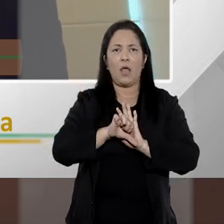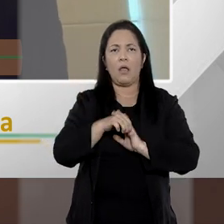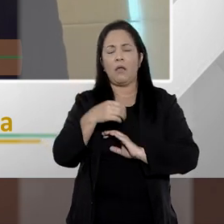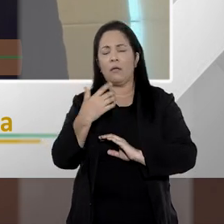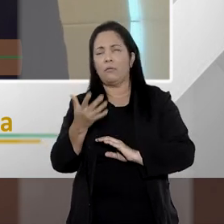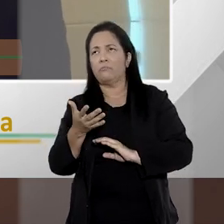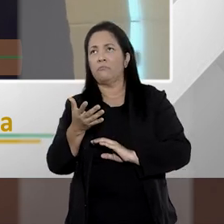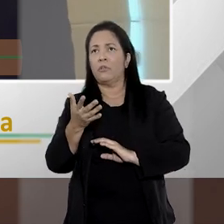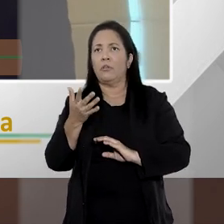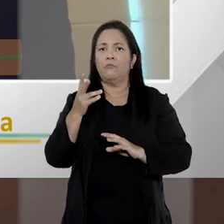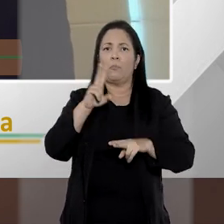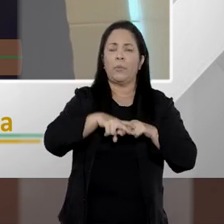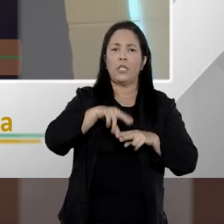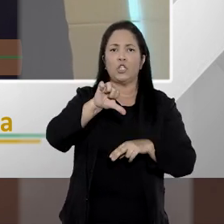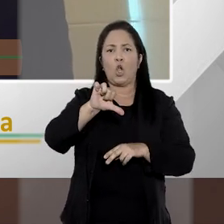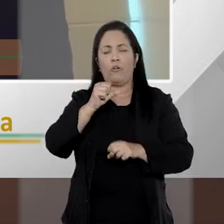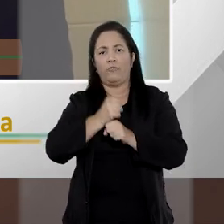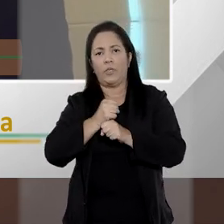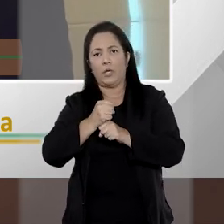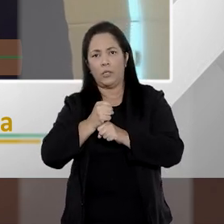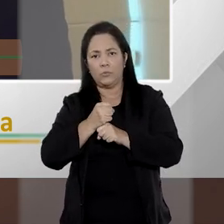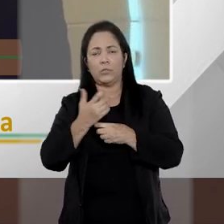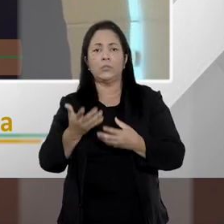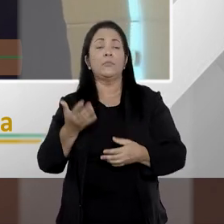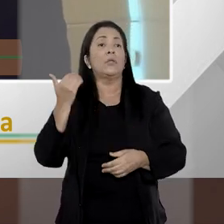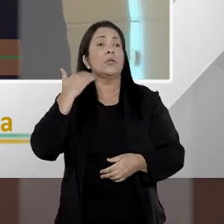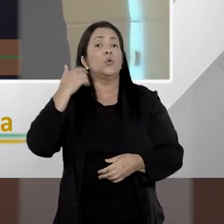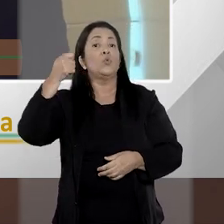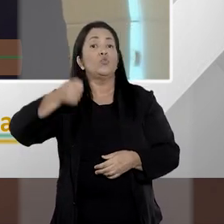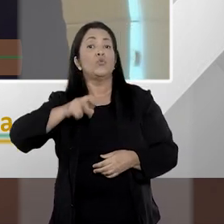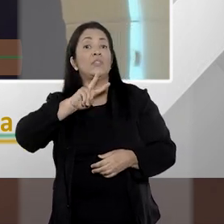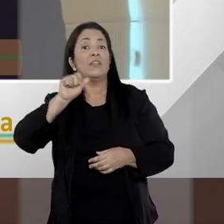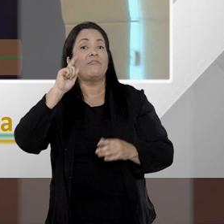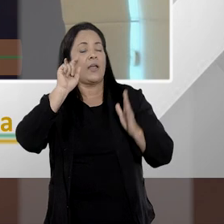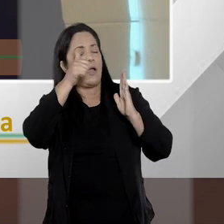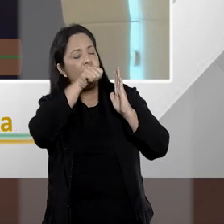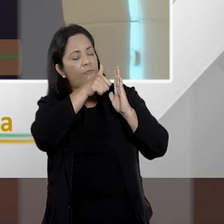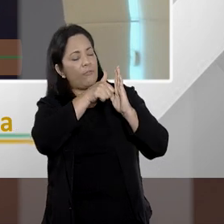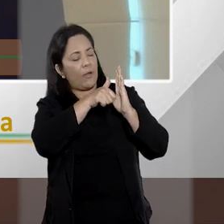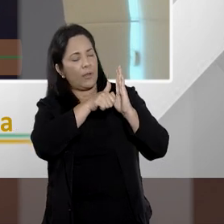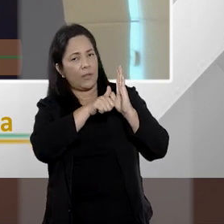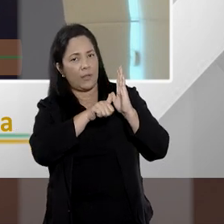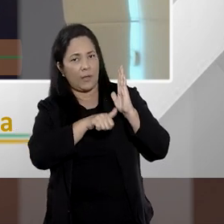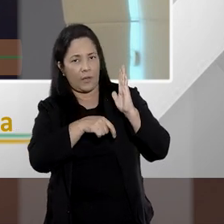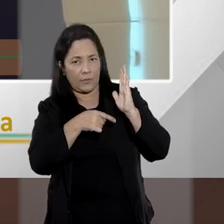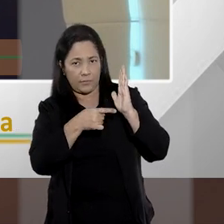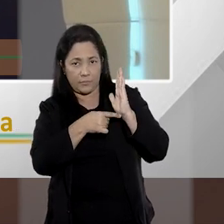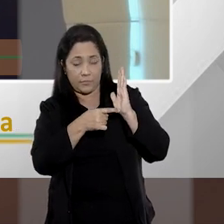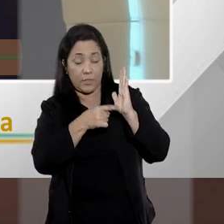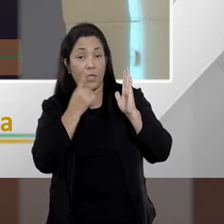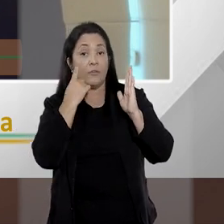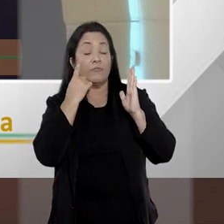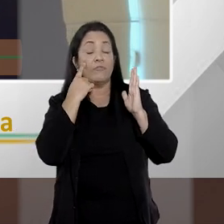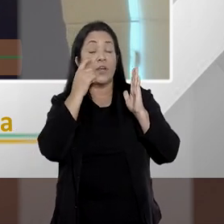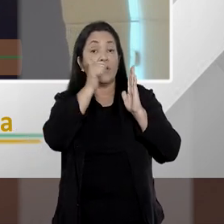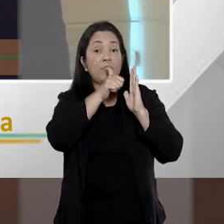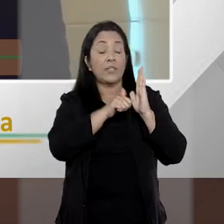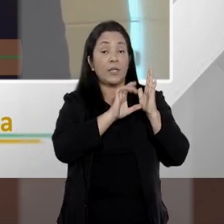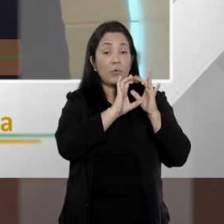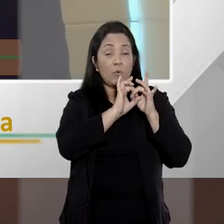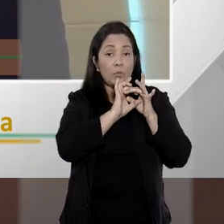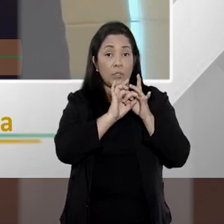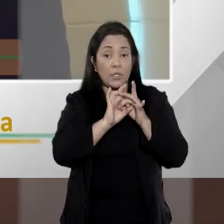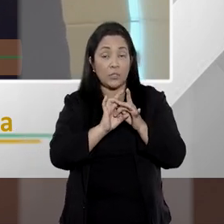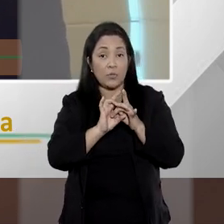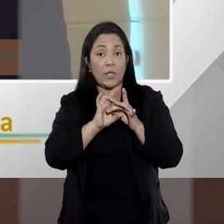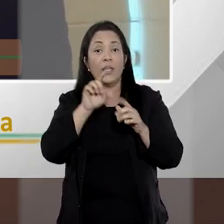exemplo. O juiz da execução vai pegar essa atmosfera e vai aplicar esse contexto, e vai aplicar em relação a essa